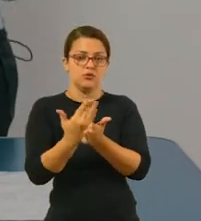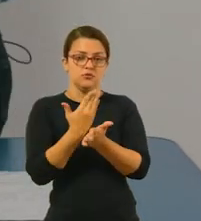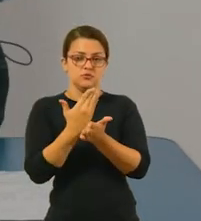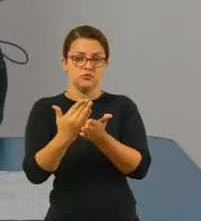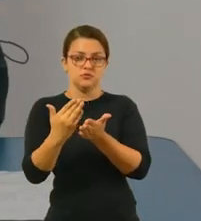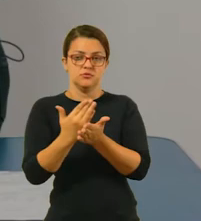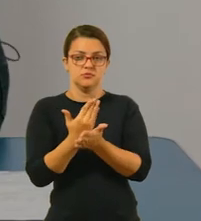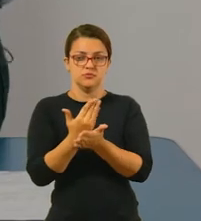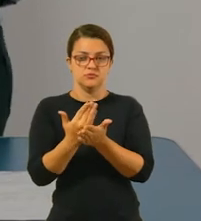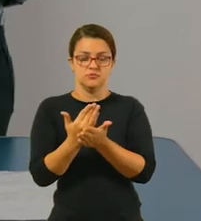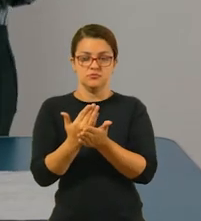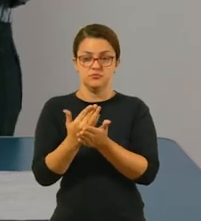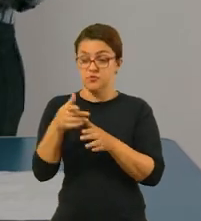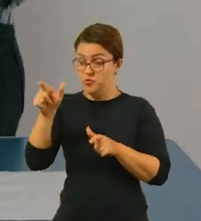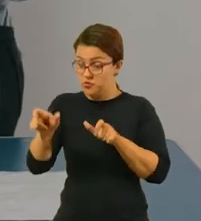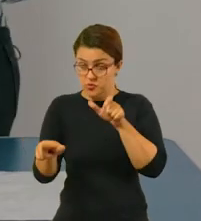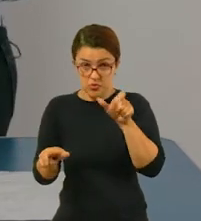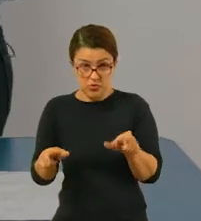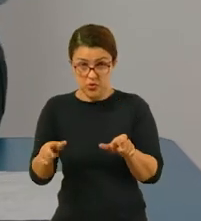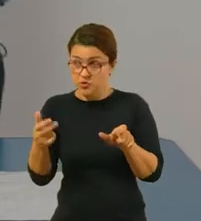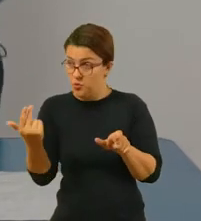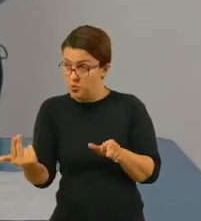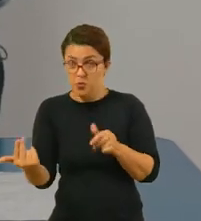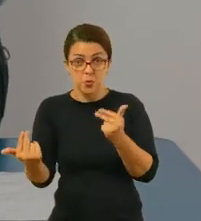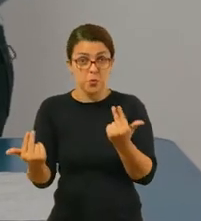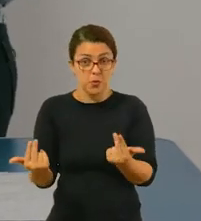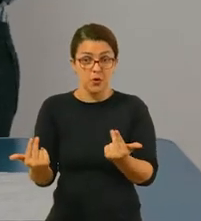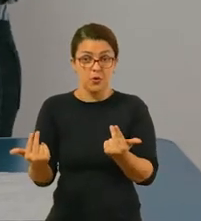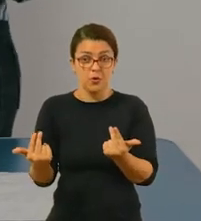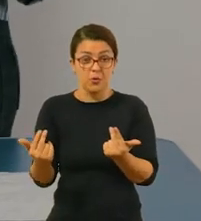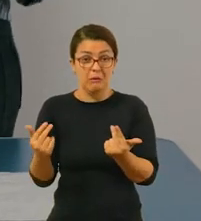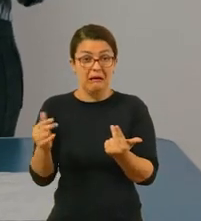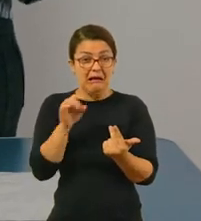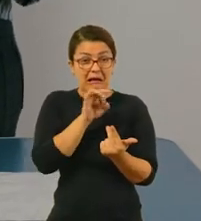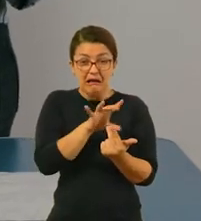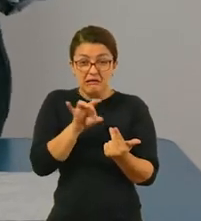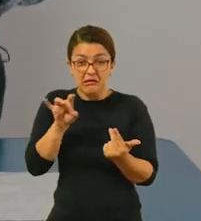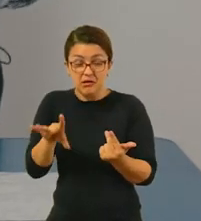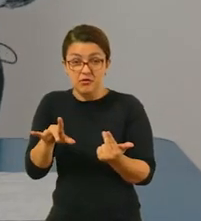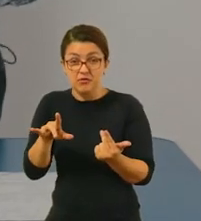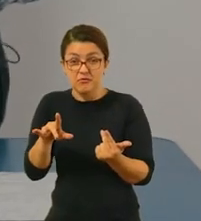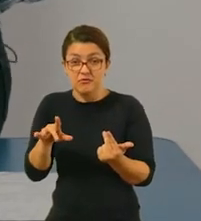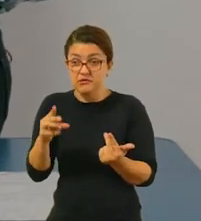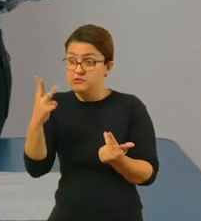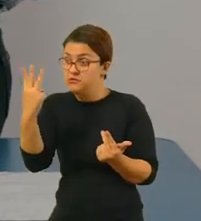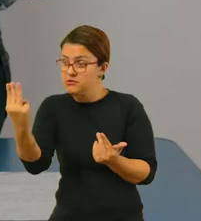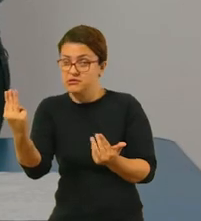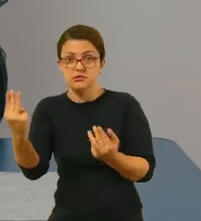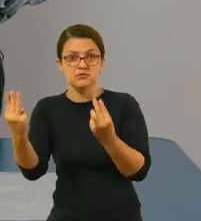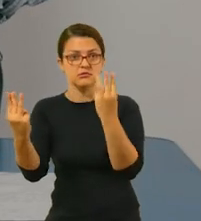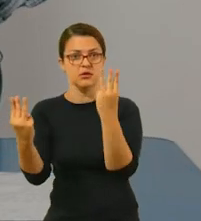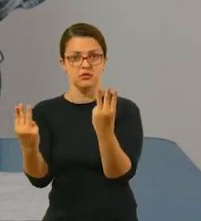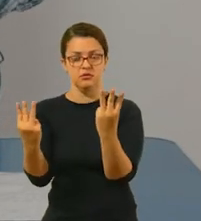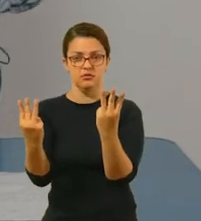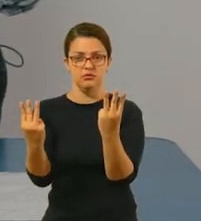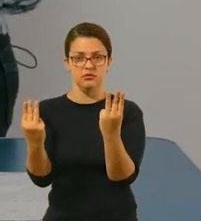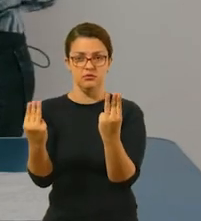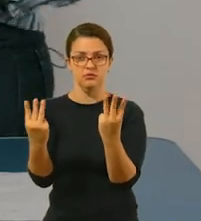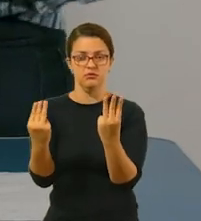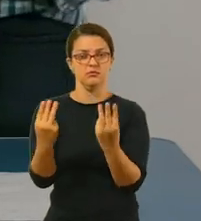iguais. Para que, né, os dois tenham a mesma quantidade, então cada um vai receber 3 balões,